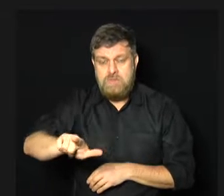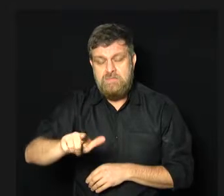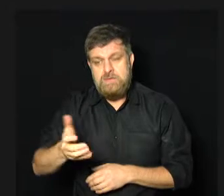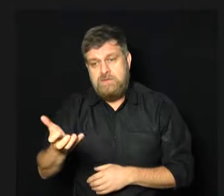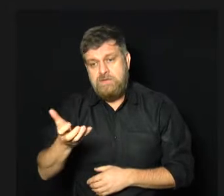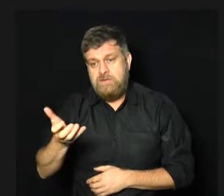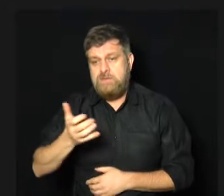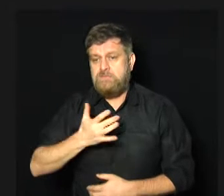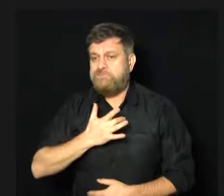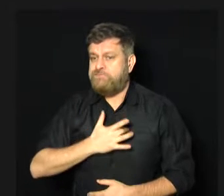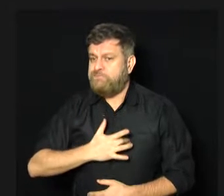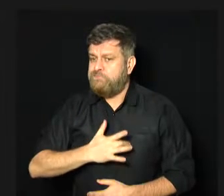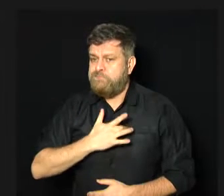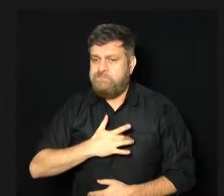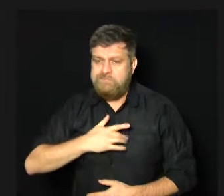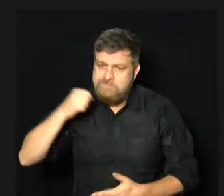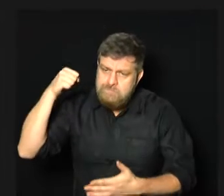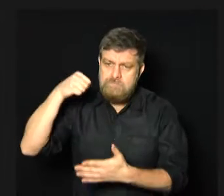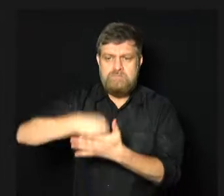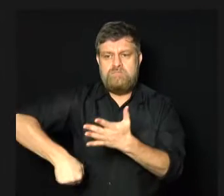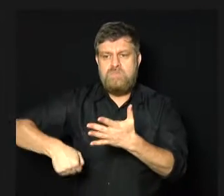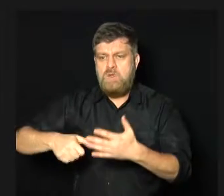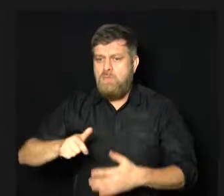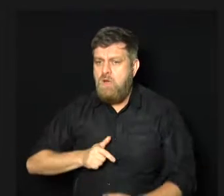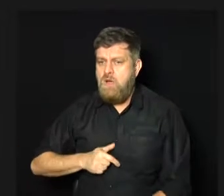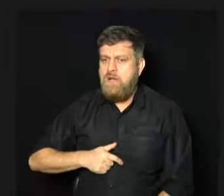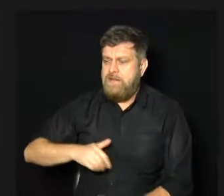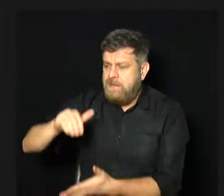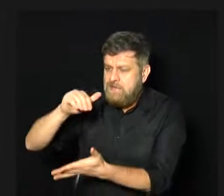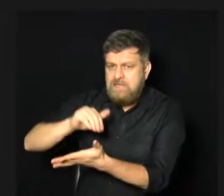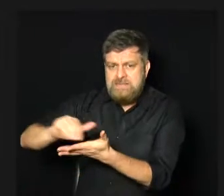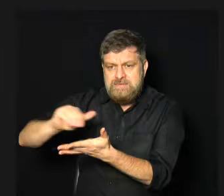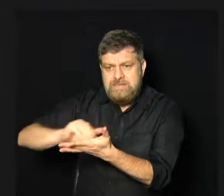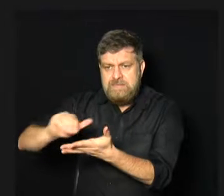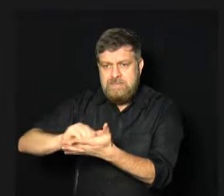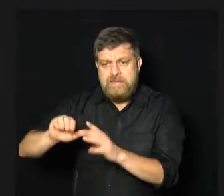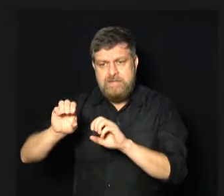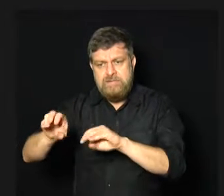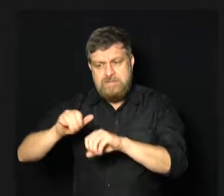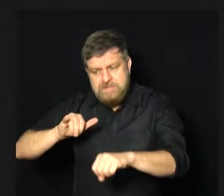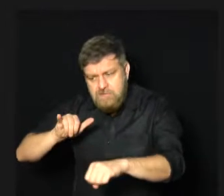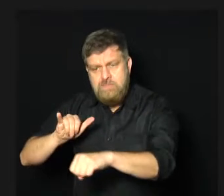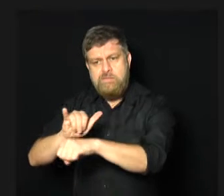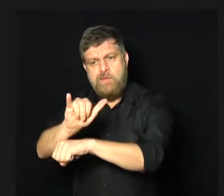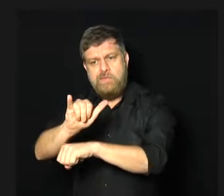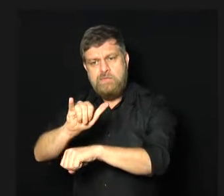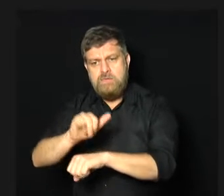lamentar a ausência da Secretaria Municipal de Educação.